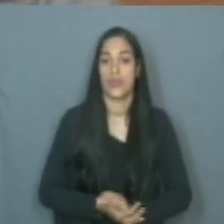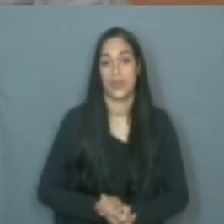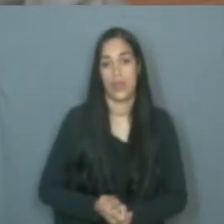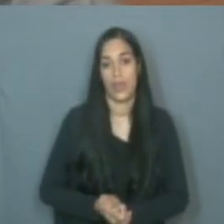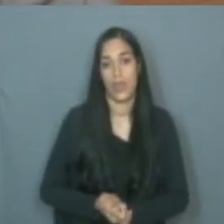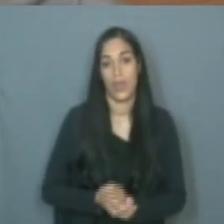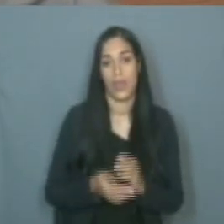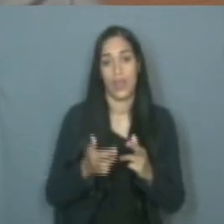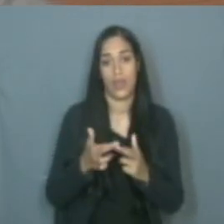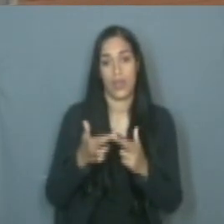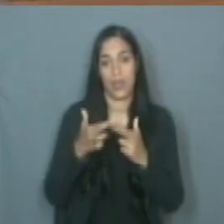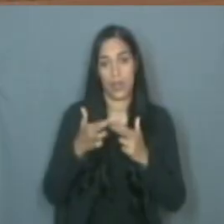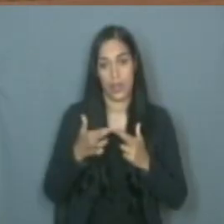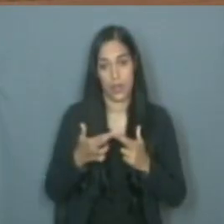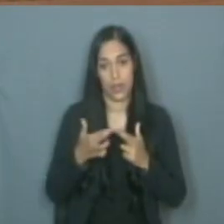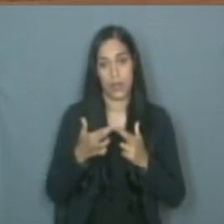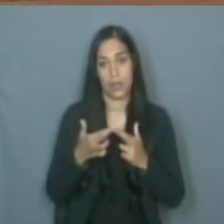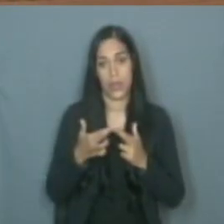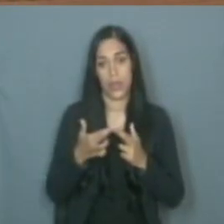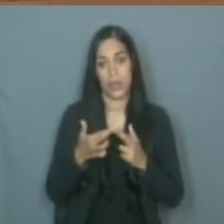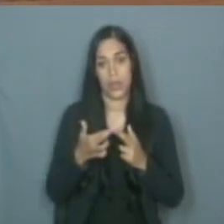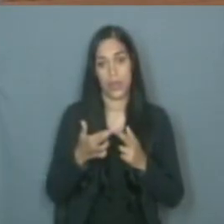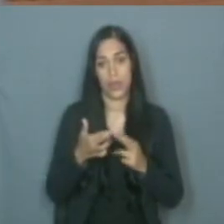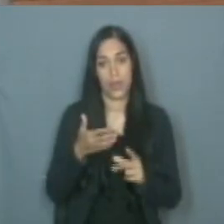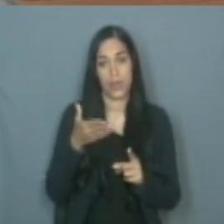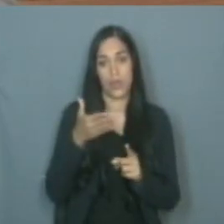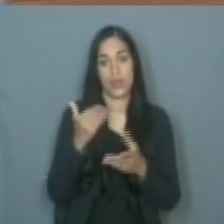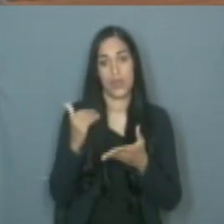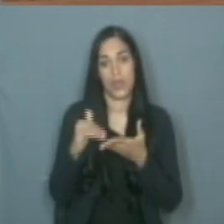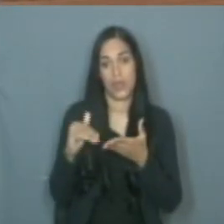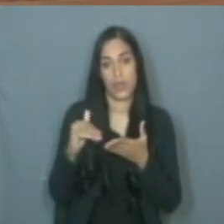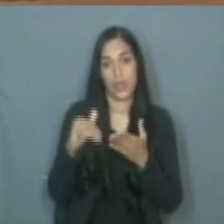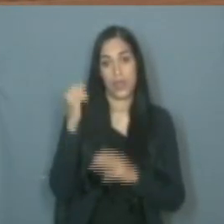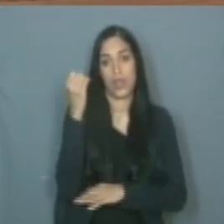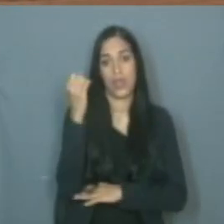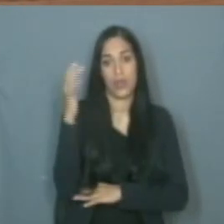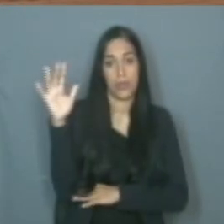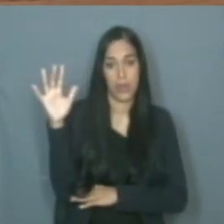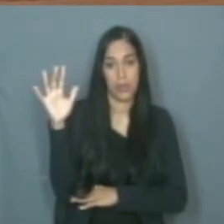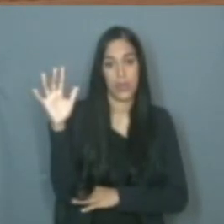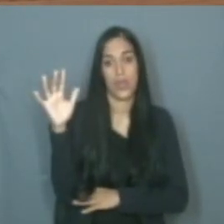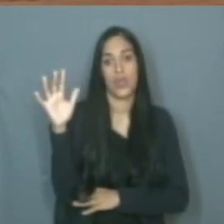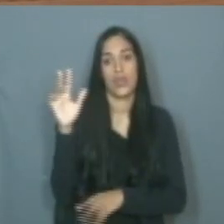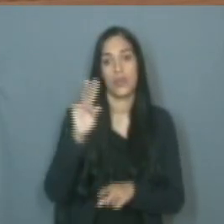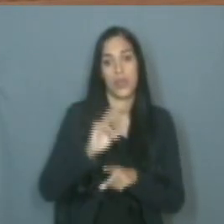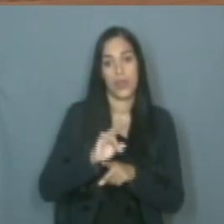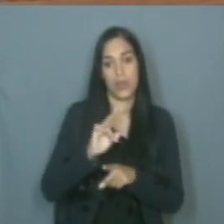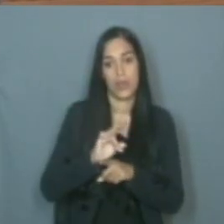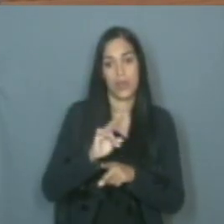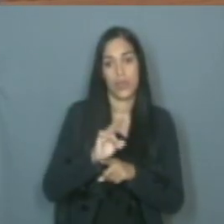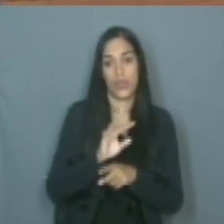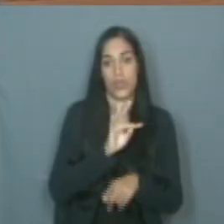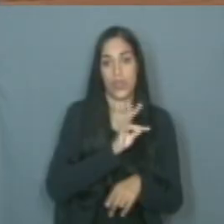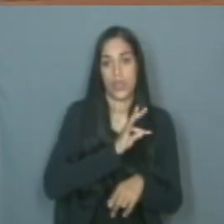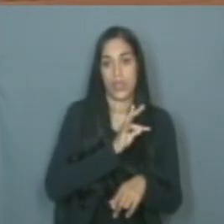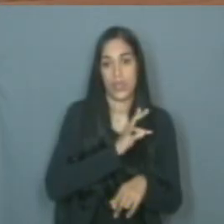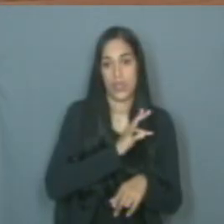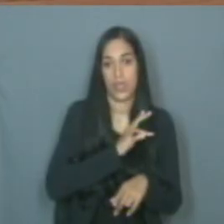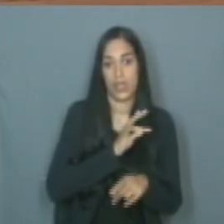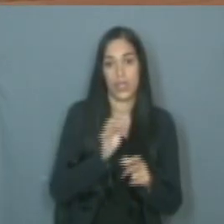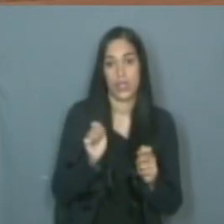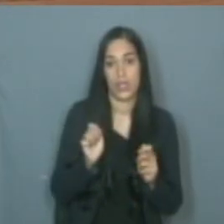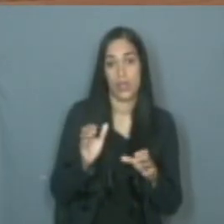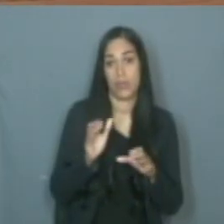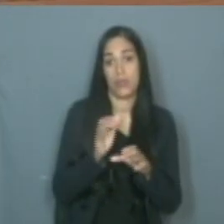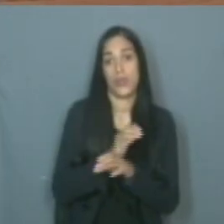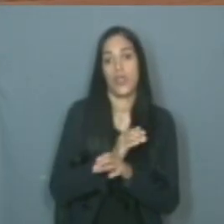um requerimento que faz uma indicação ao secretário de Meio Ambiente para uma vistoria técnica e providências contra uma árvore